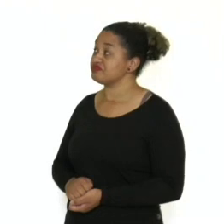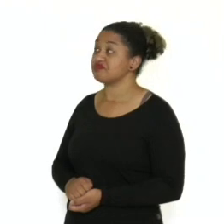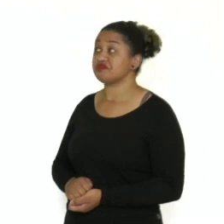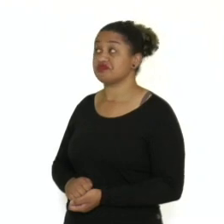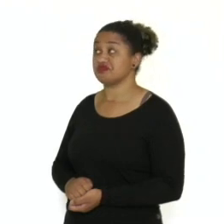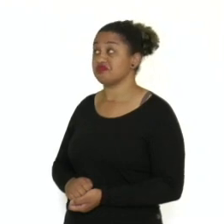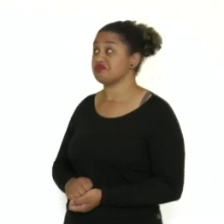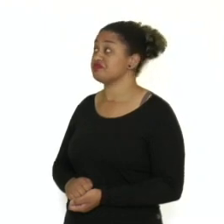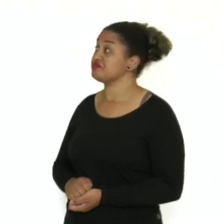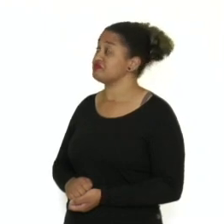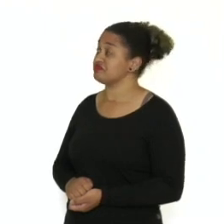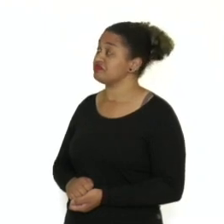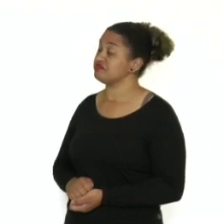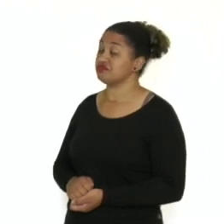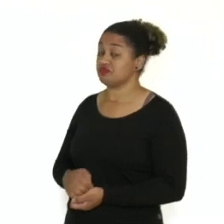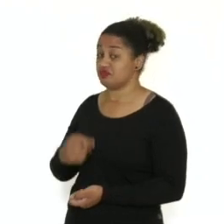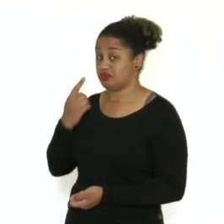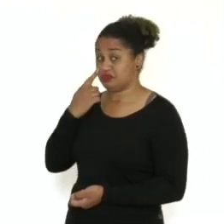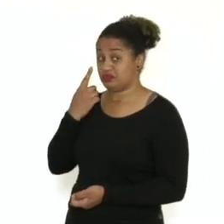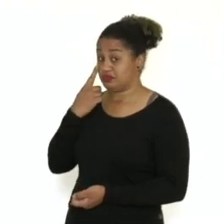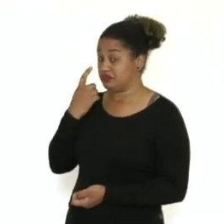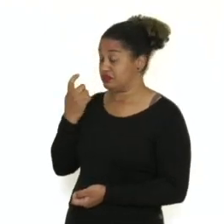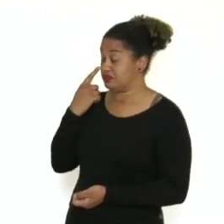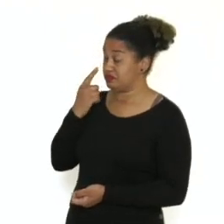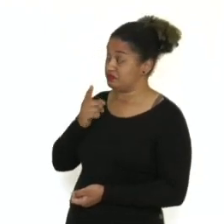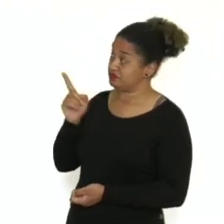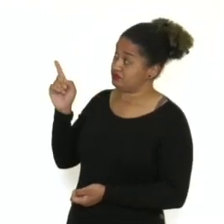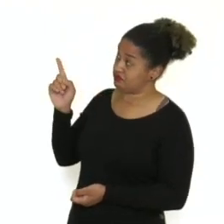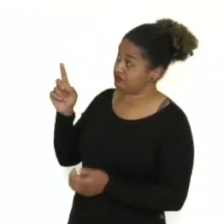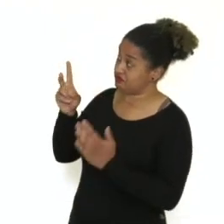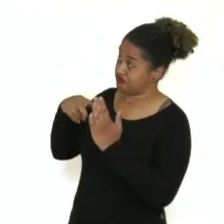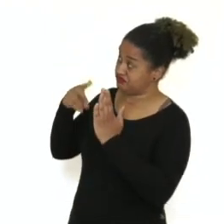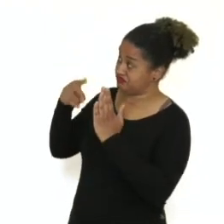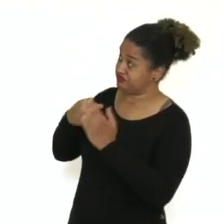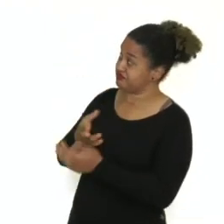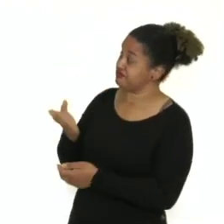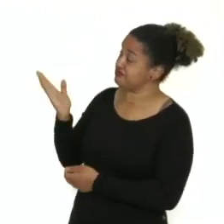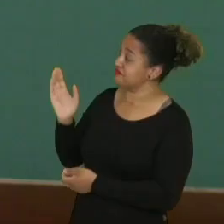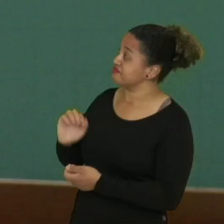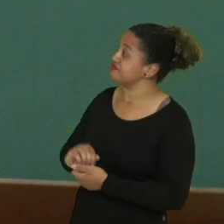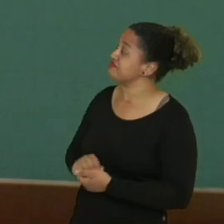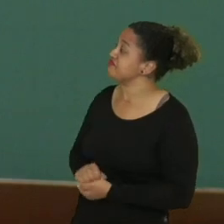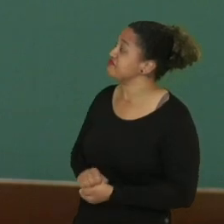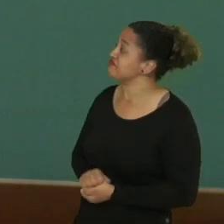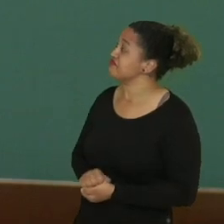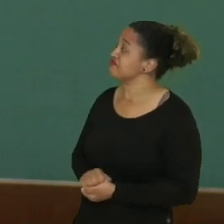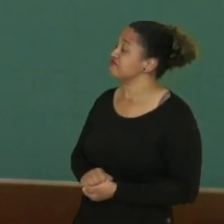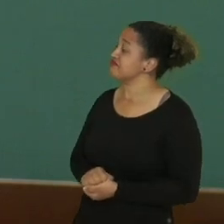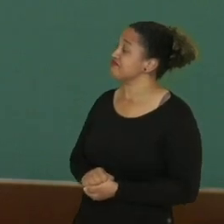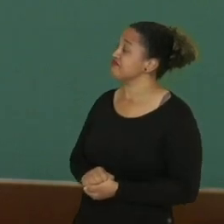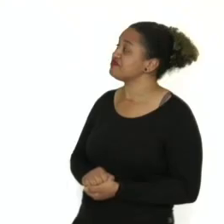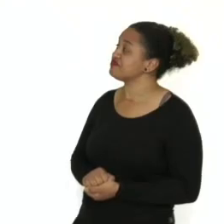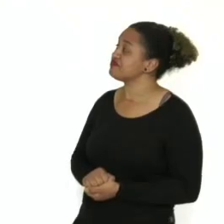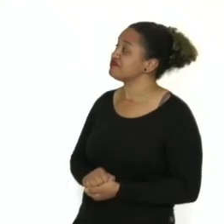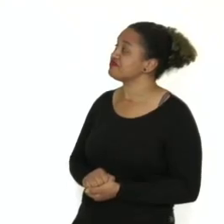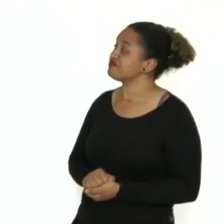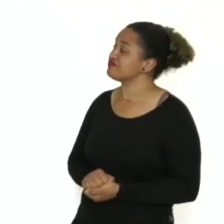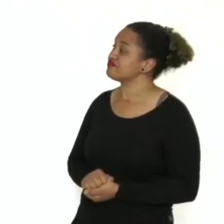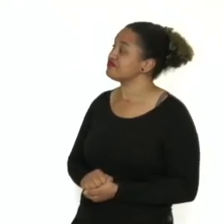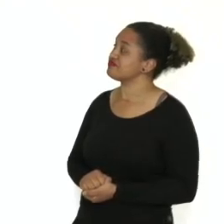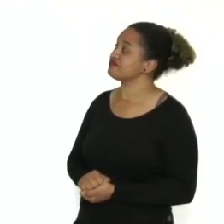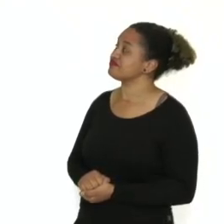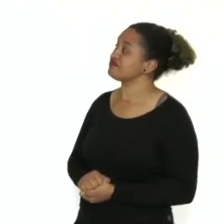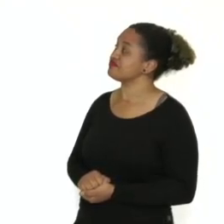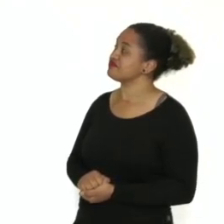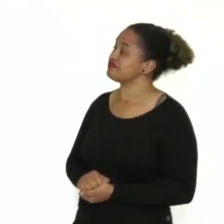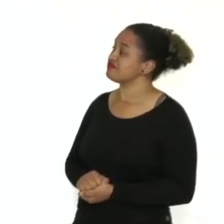do editor foram motivadas por uma crise sem precedentes no negócio do livro no Brasil. As duas